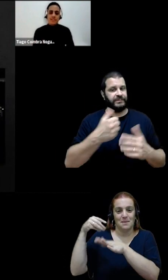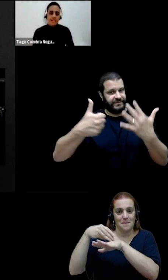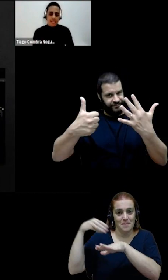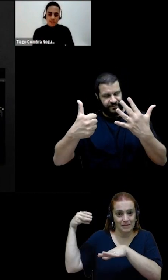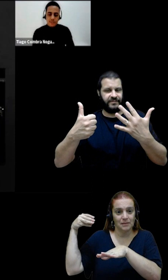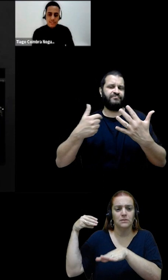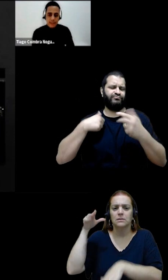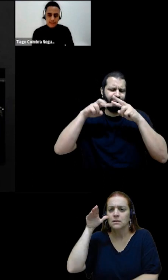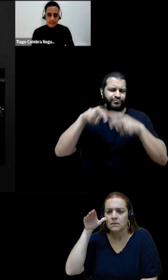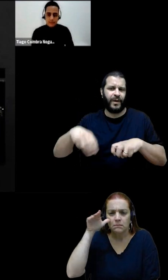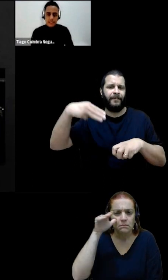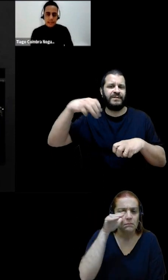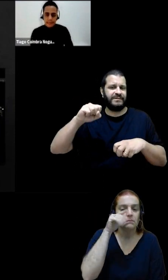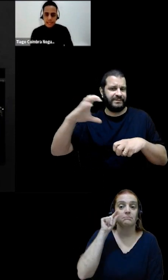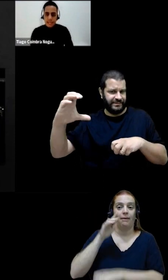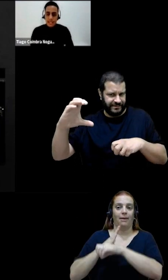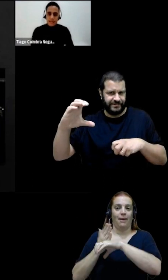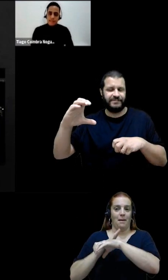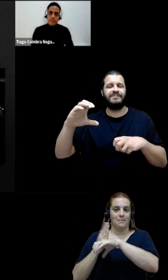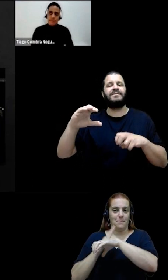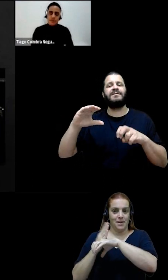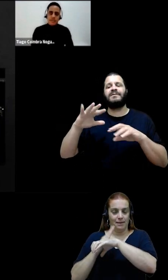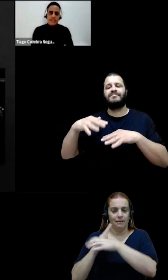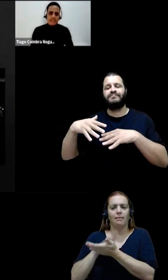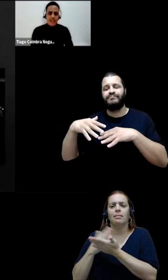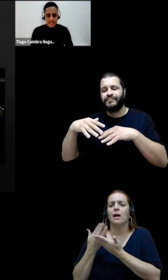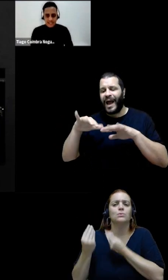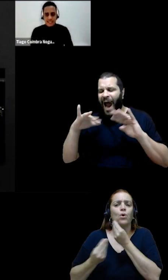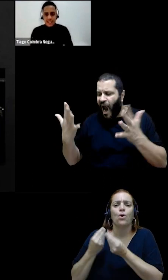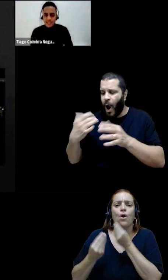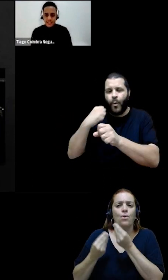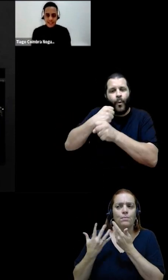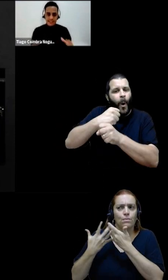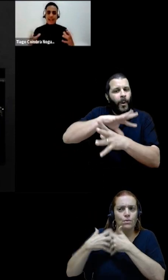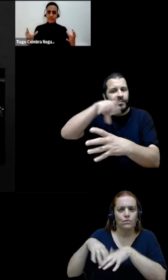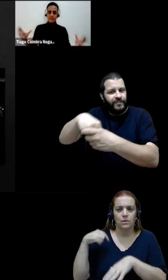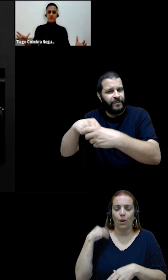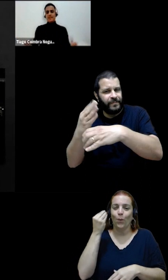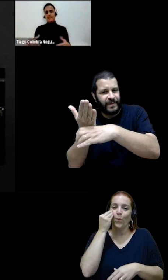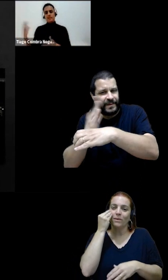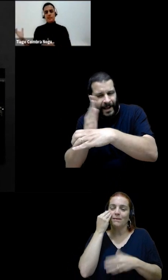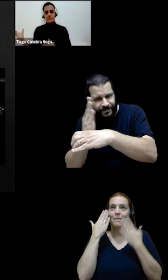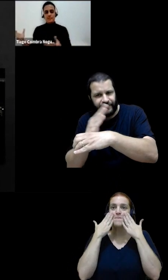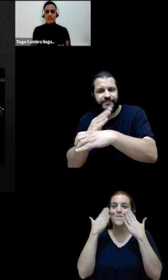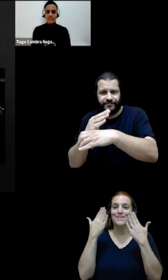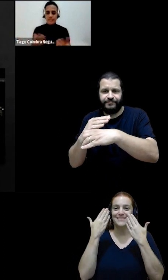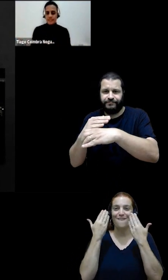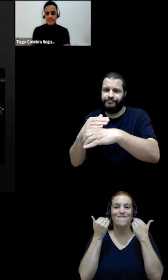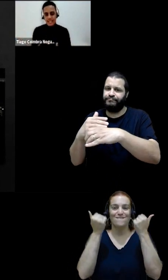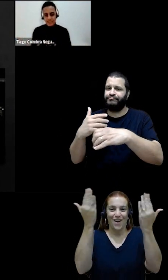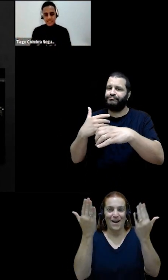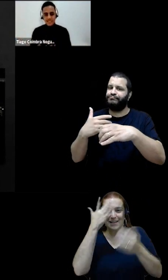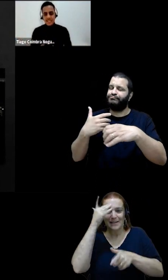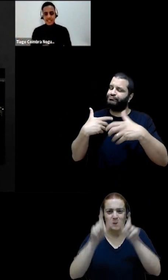observar a atividade dos intérpretes atuando em cabine. E pude ver o que eles fazem, né? Tentar revelar um pouco para o público de fora como é que